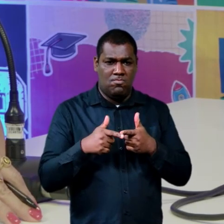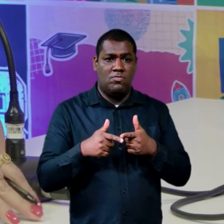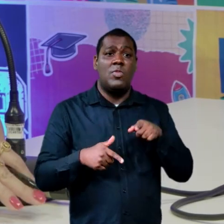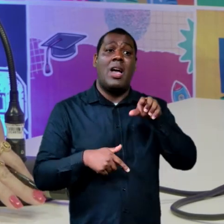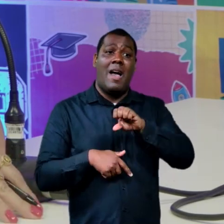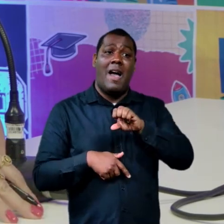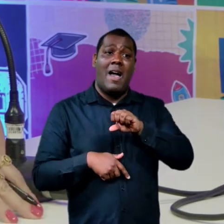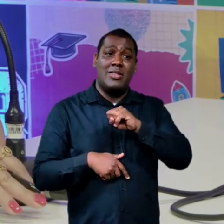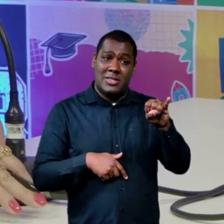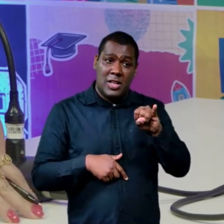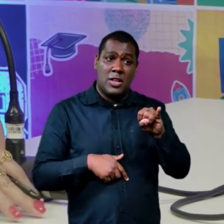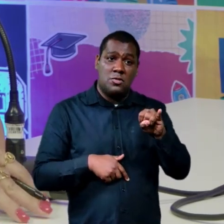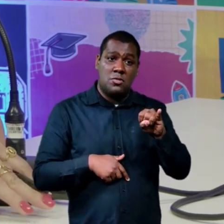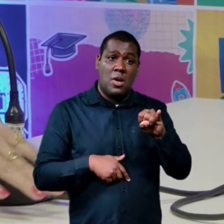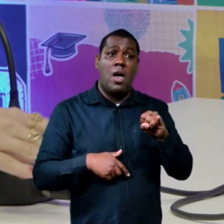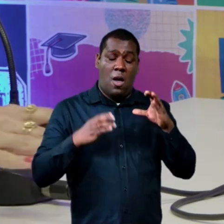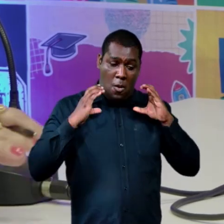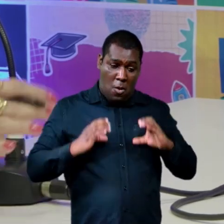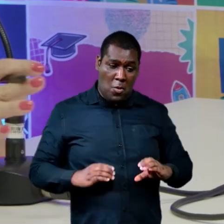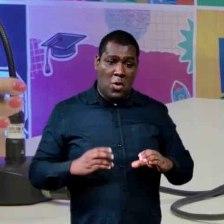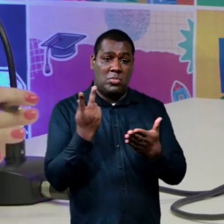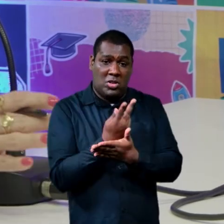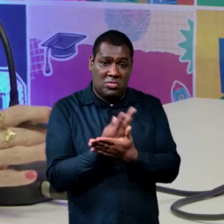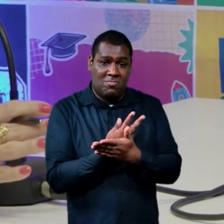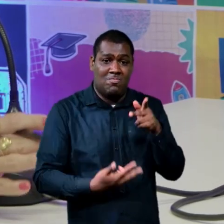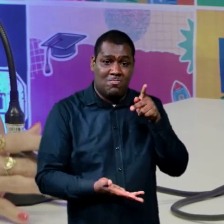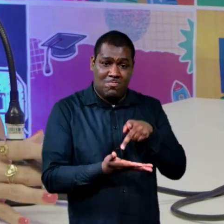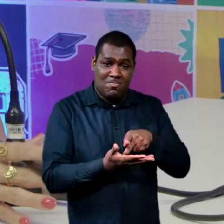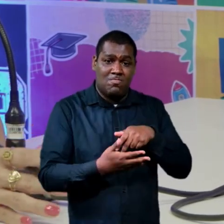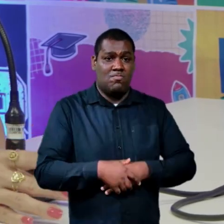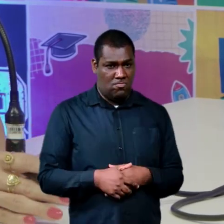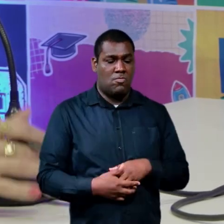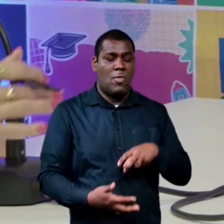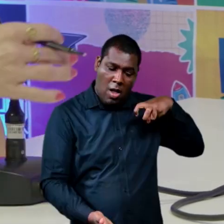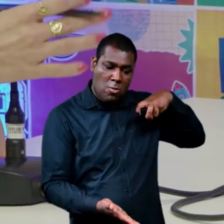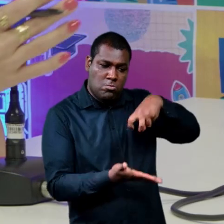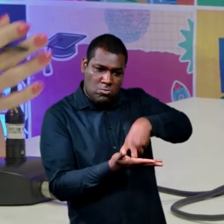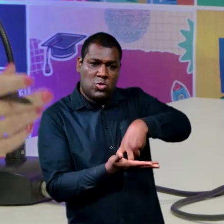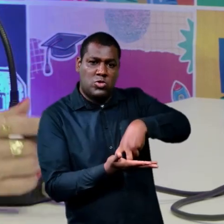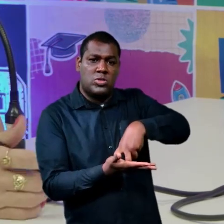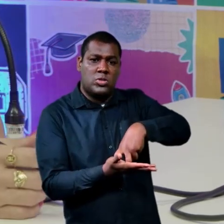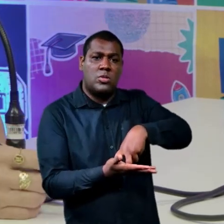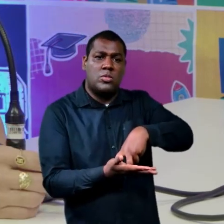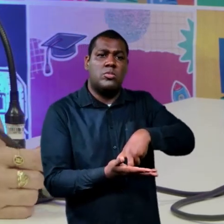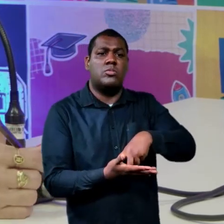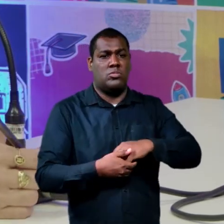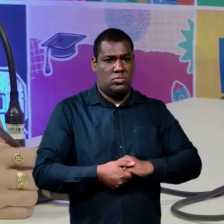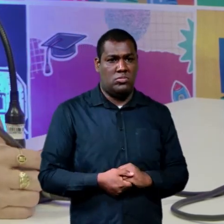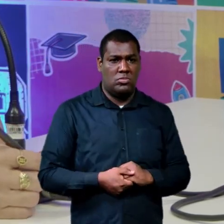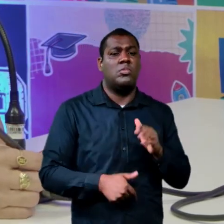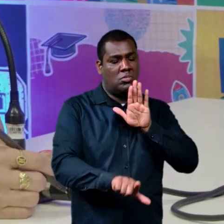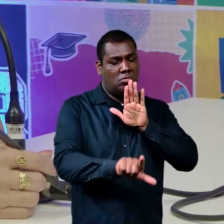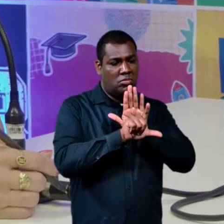punir conforme, da melhor uma justiça, né, da melhor forma possível, com base aí nos preceitos